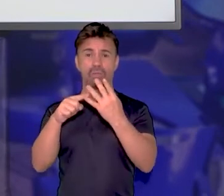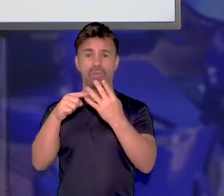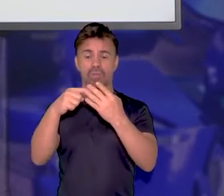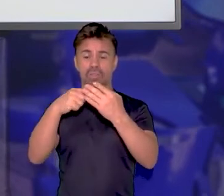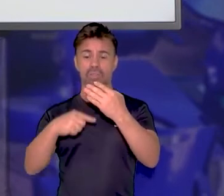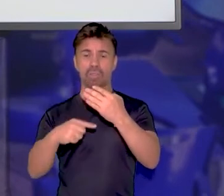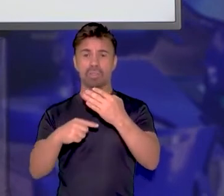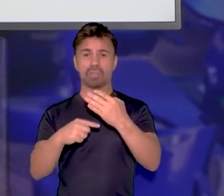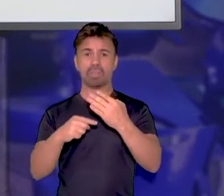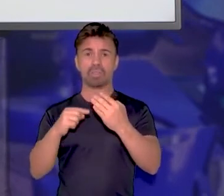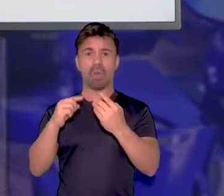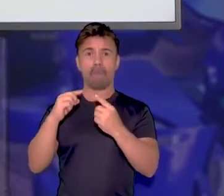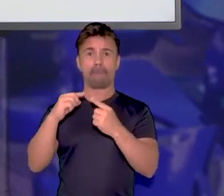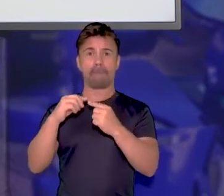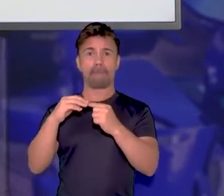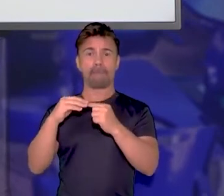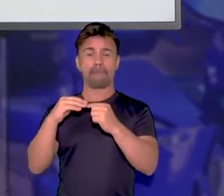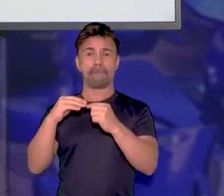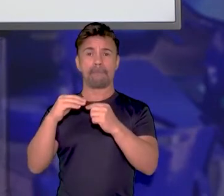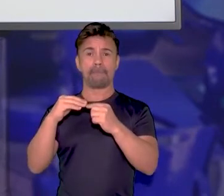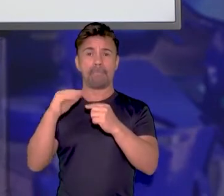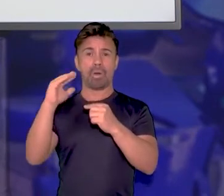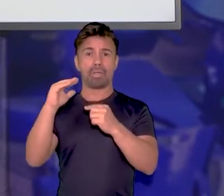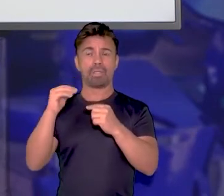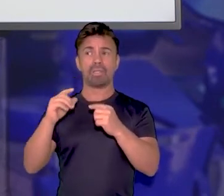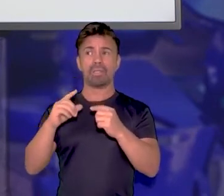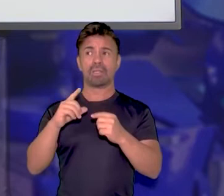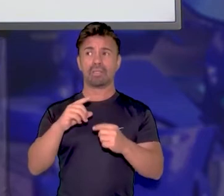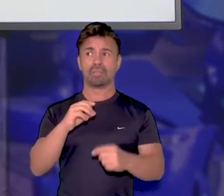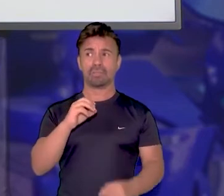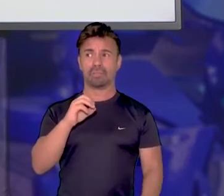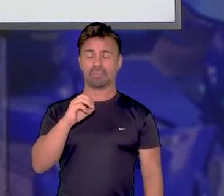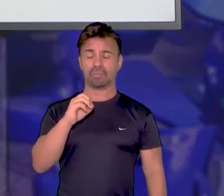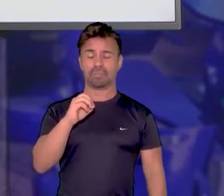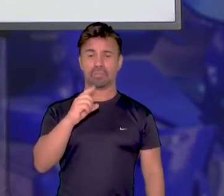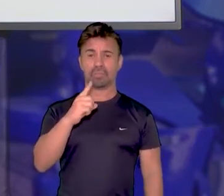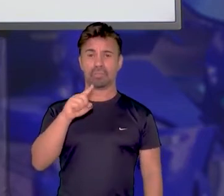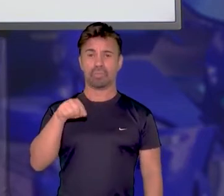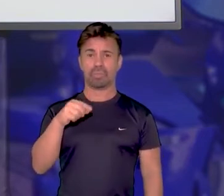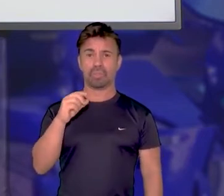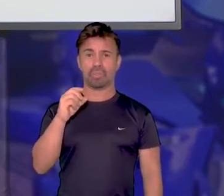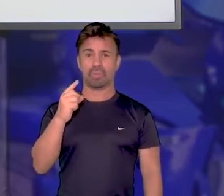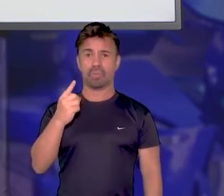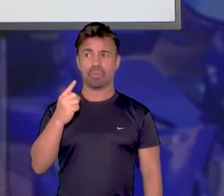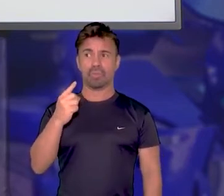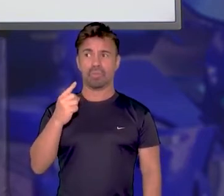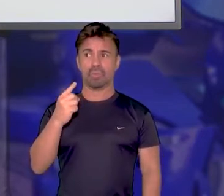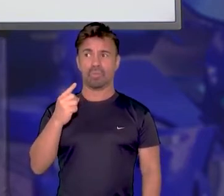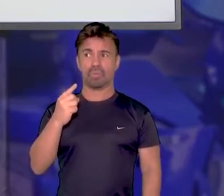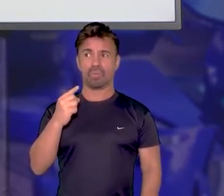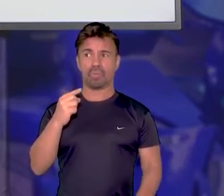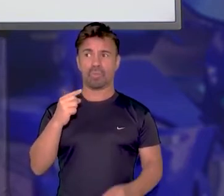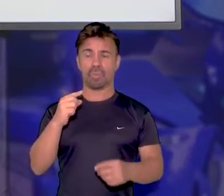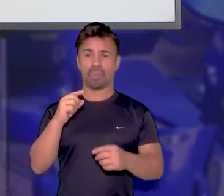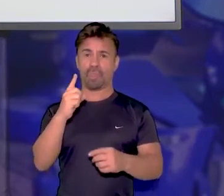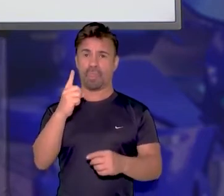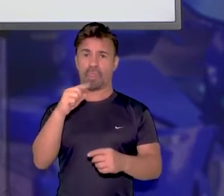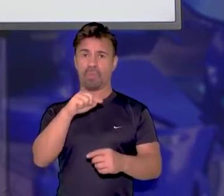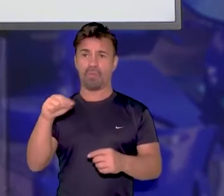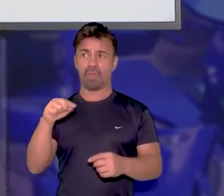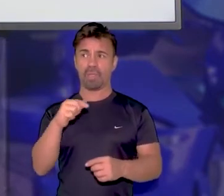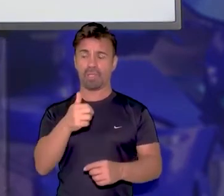em uma potência então eu voltei 1,1 vezes um décimo elevado a quarta potência e